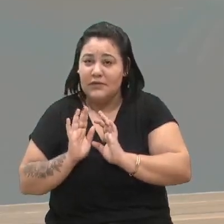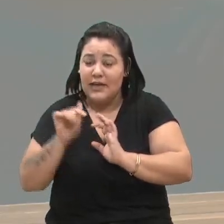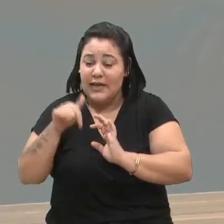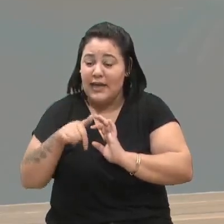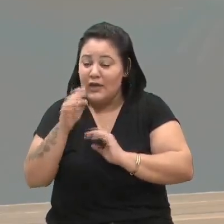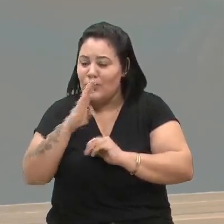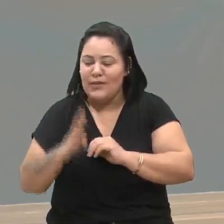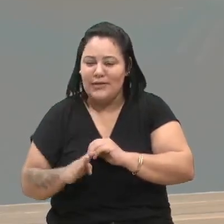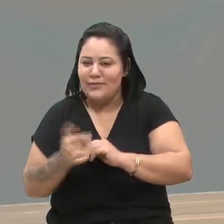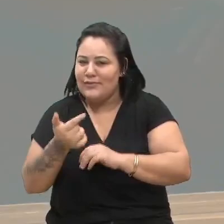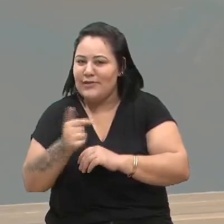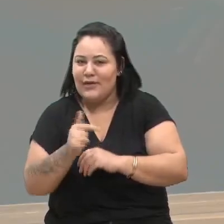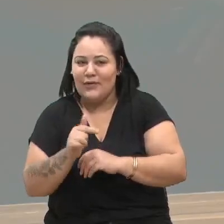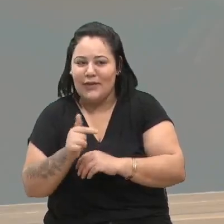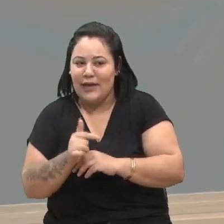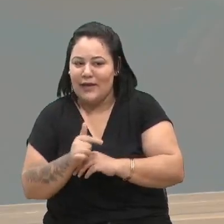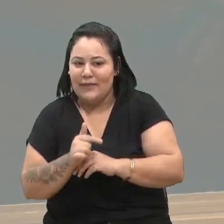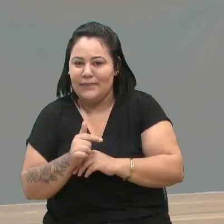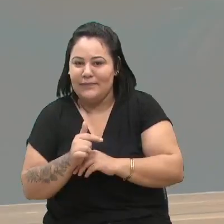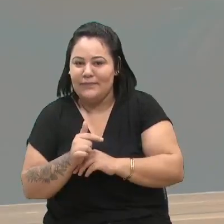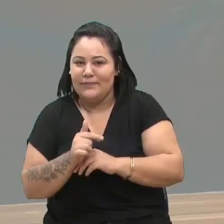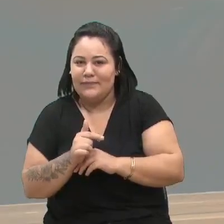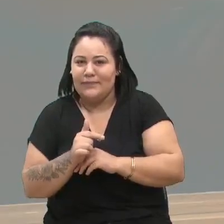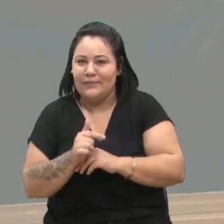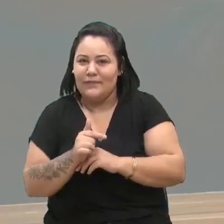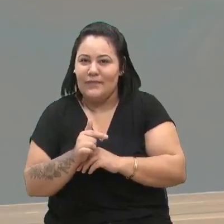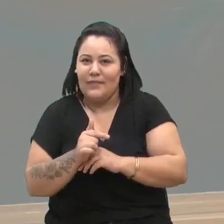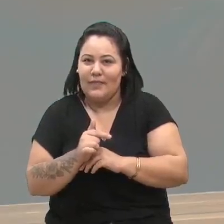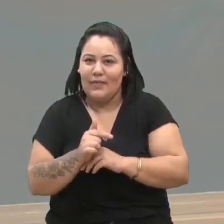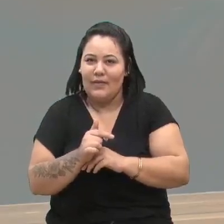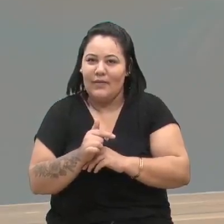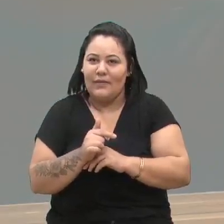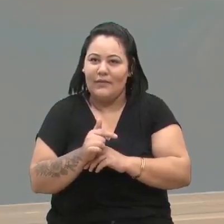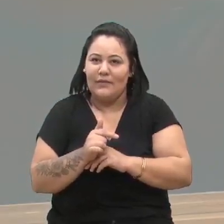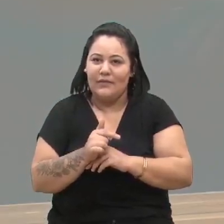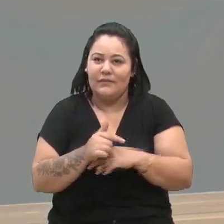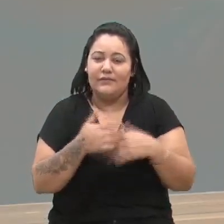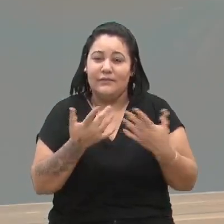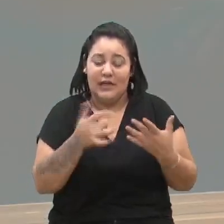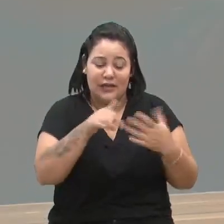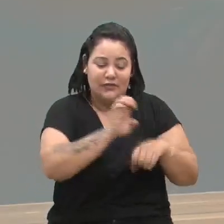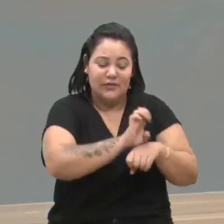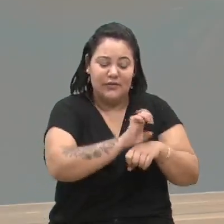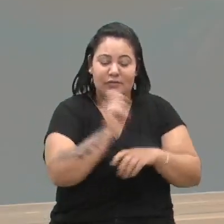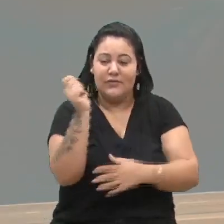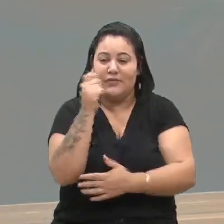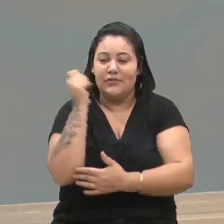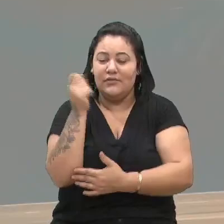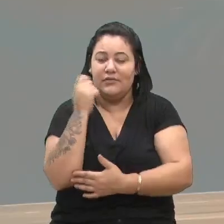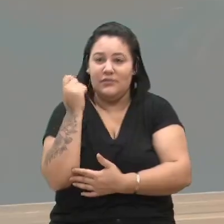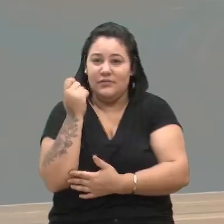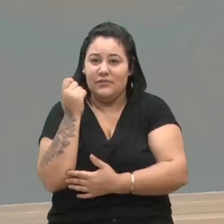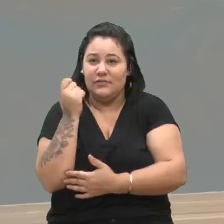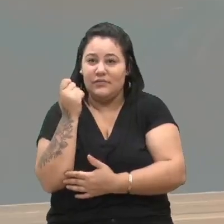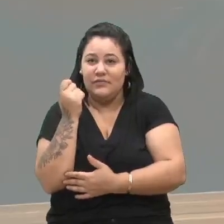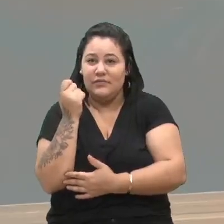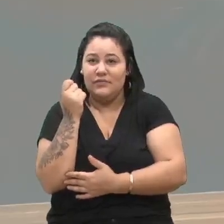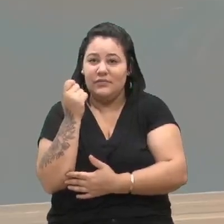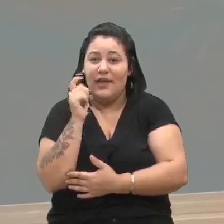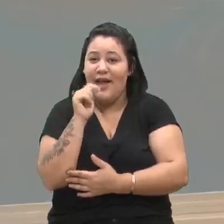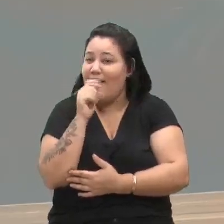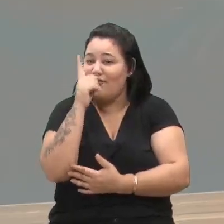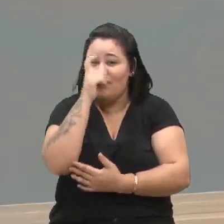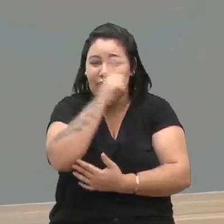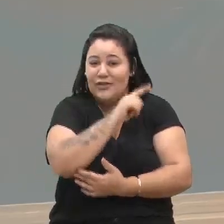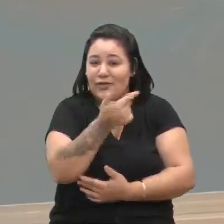Brasil. São raras. Os estados, aqui no Rio Grande do Sul, também é raríssimo, não tem esse